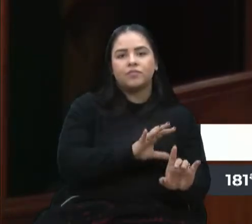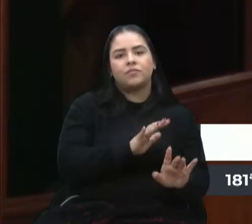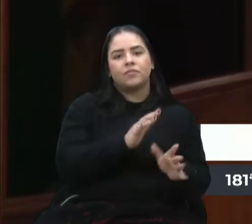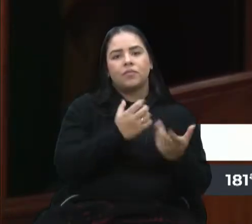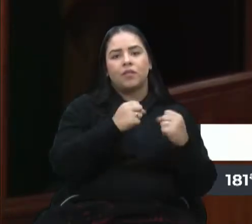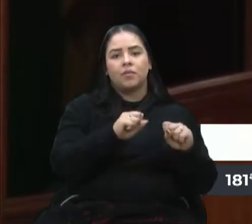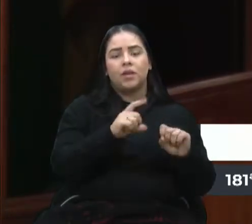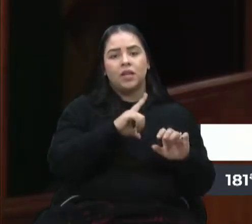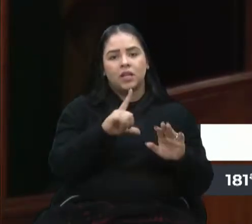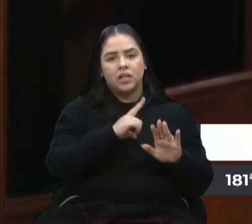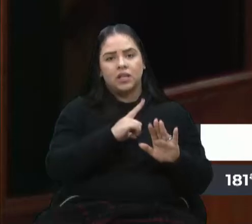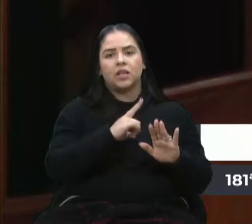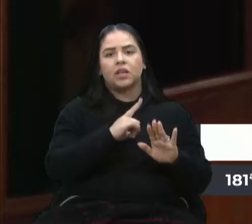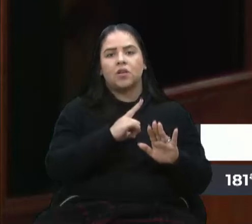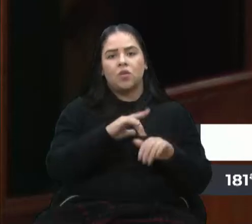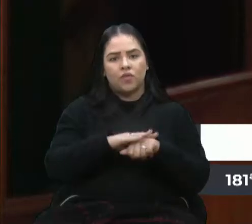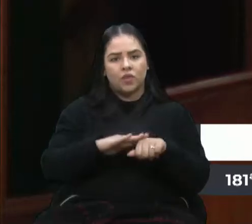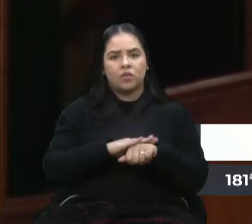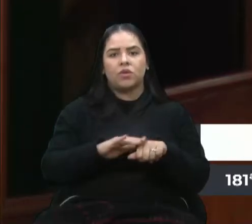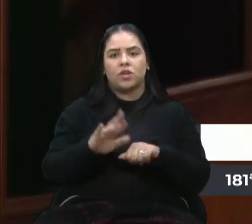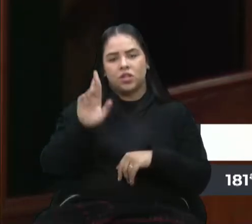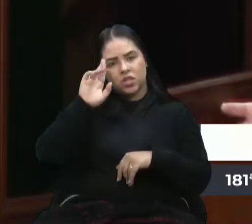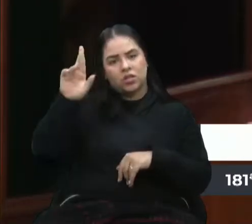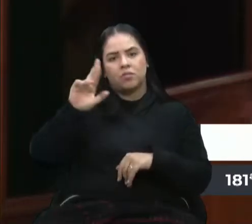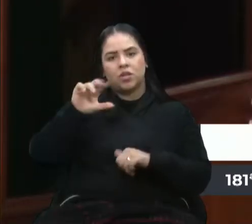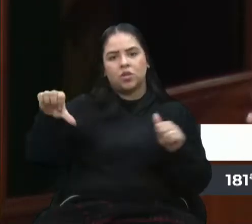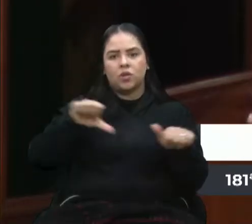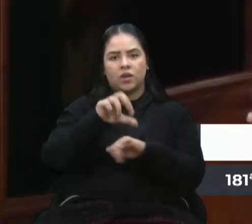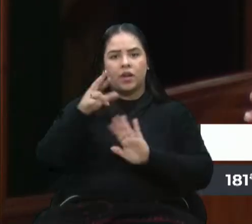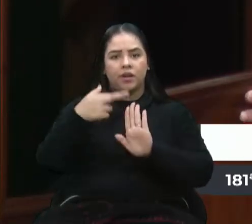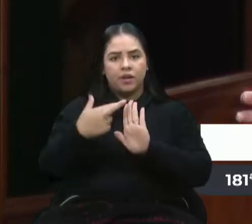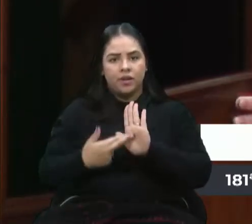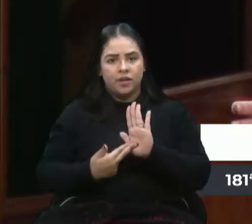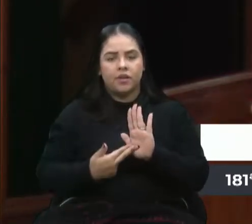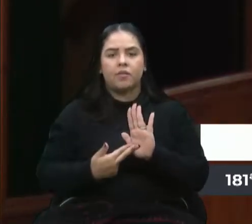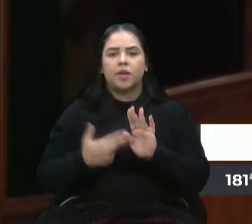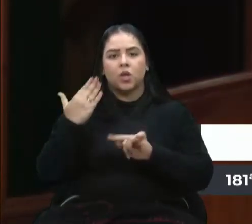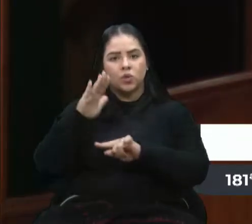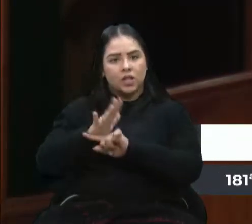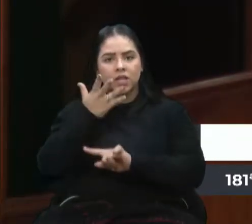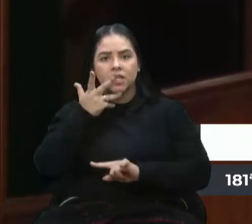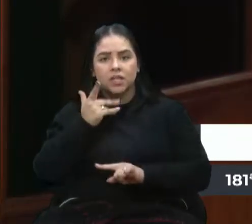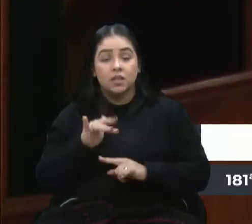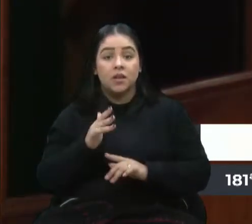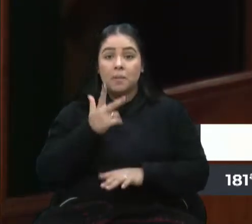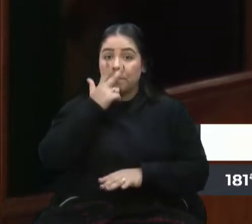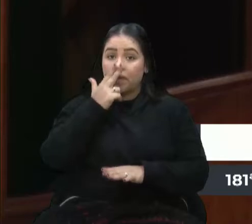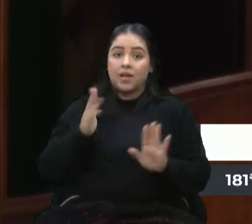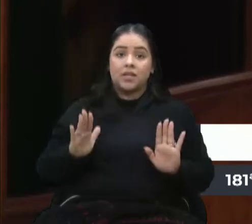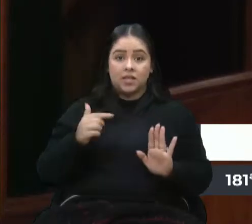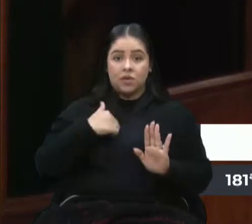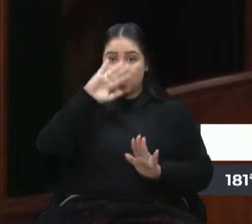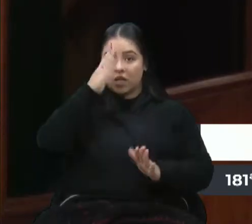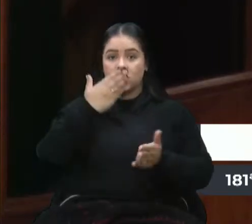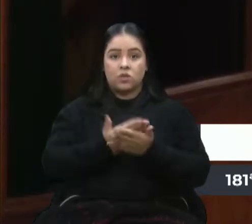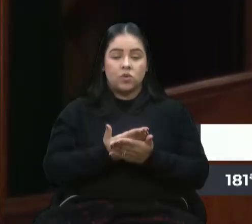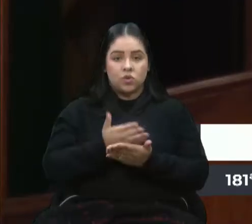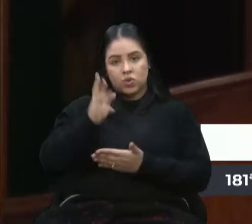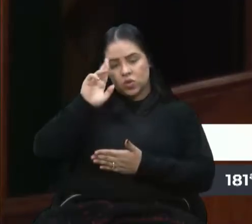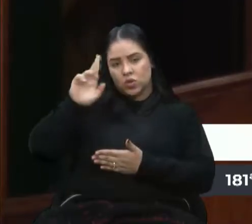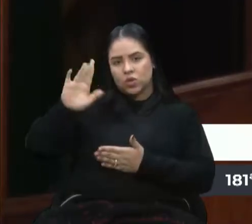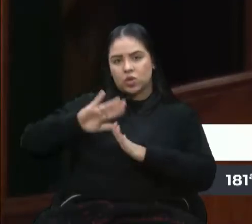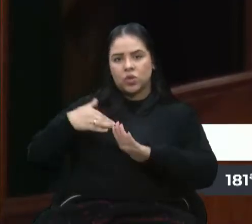com os diretores, para que mudasse esse regramento para beneficiar as crianças. E aqui me parece, quero acreditar que seja, que os diretores e